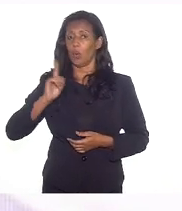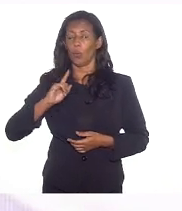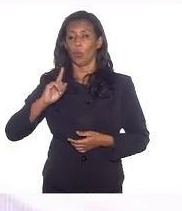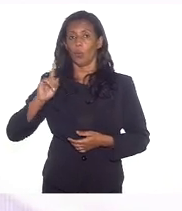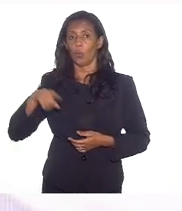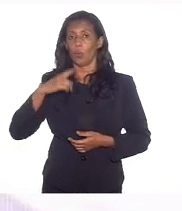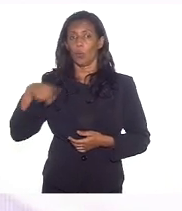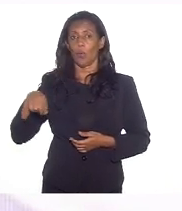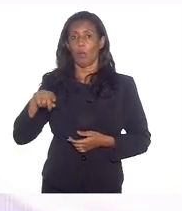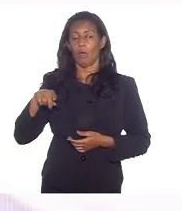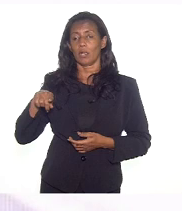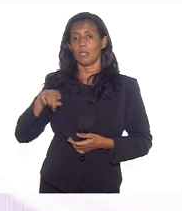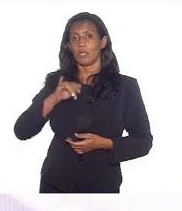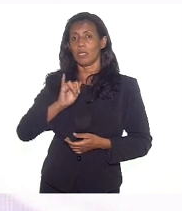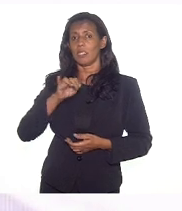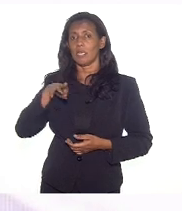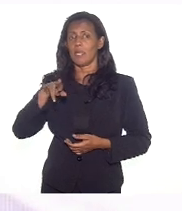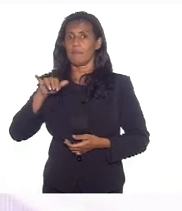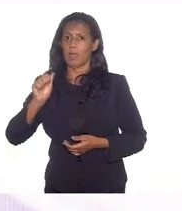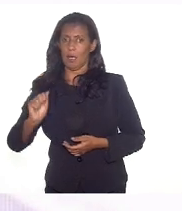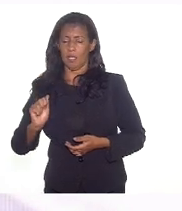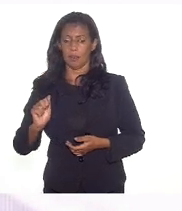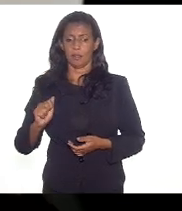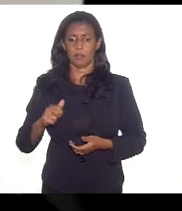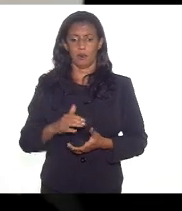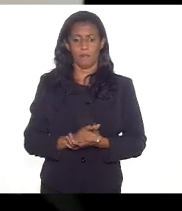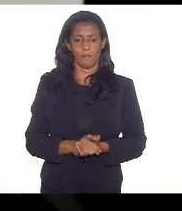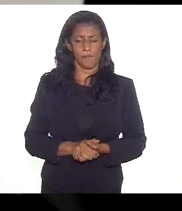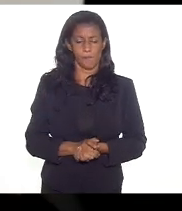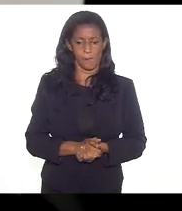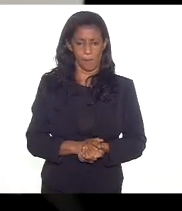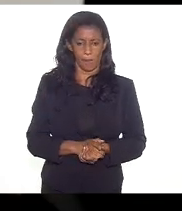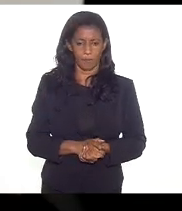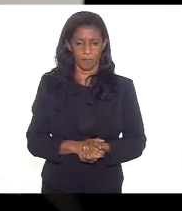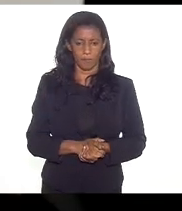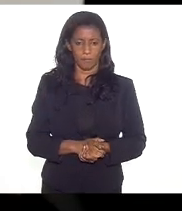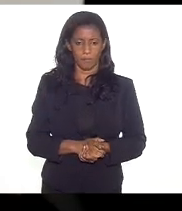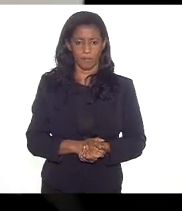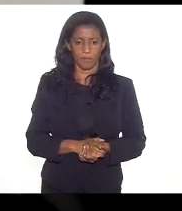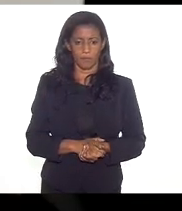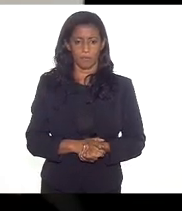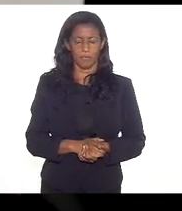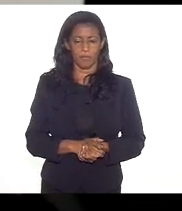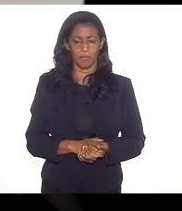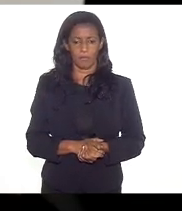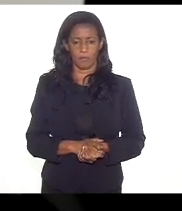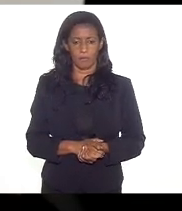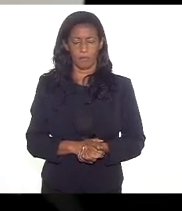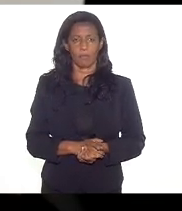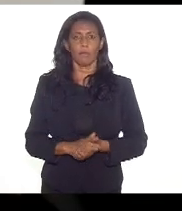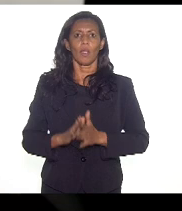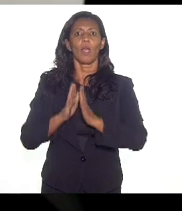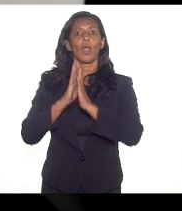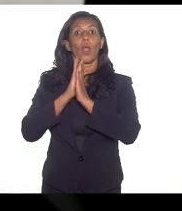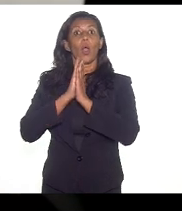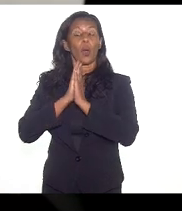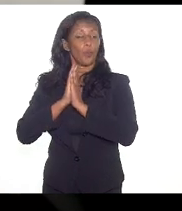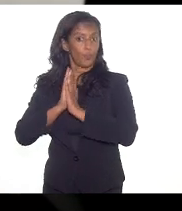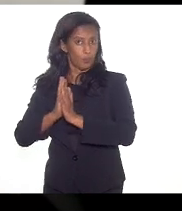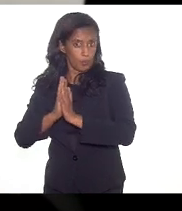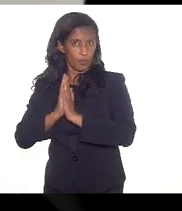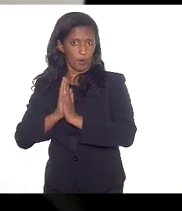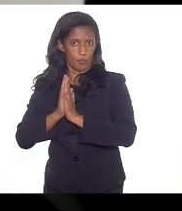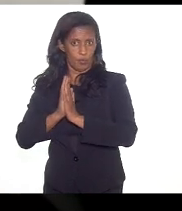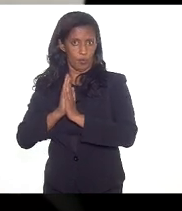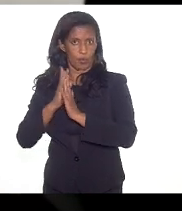sujeitos à isenção do ICMS. Sendo assim... Deputada Rosane, por favor, põe no grupo dos deputados, tem uma lei estadual